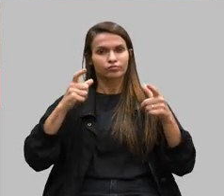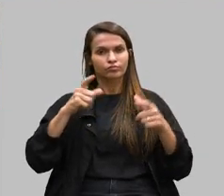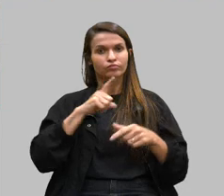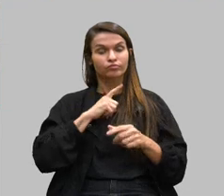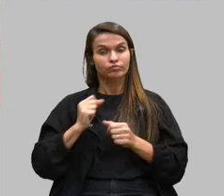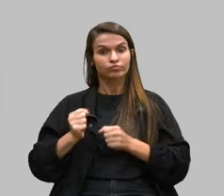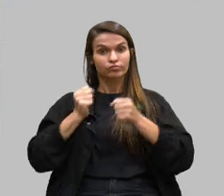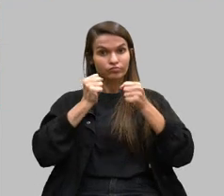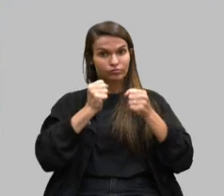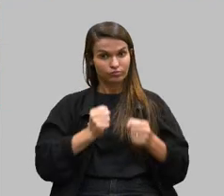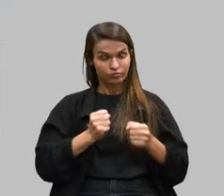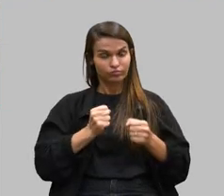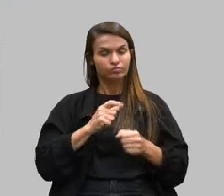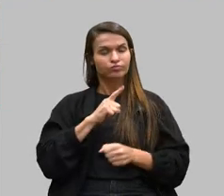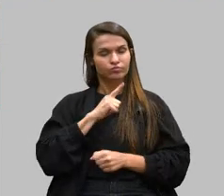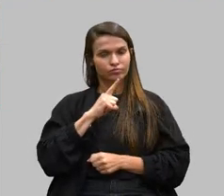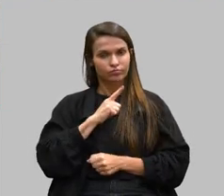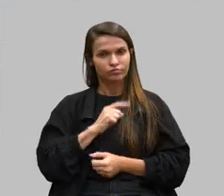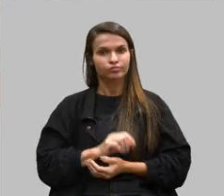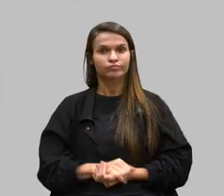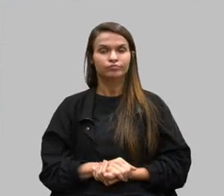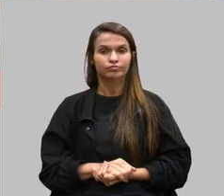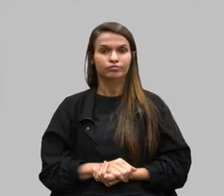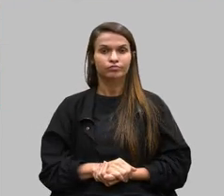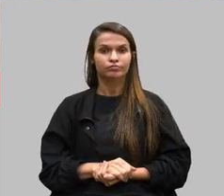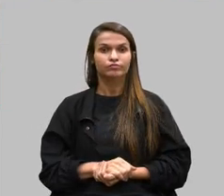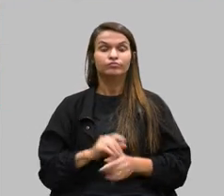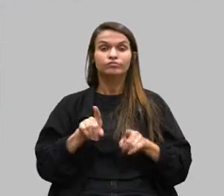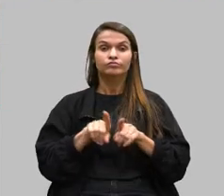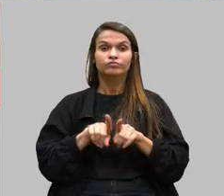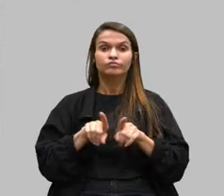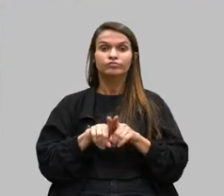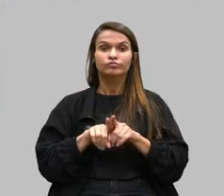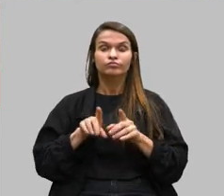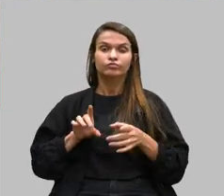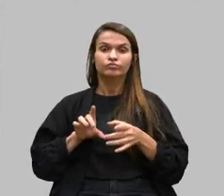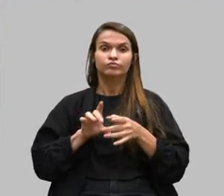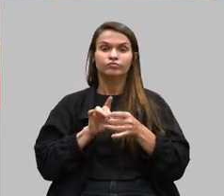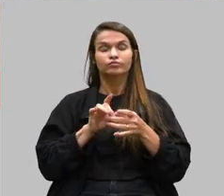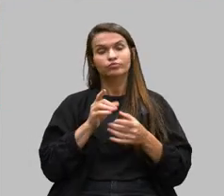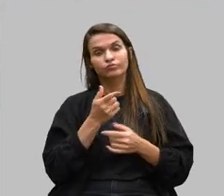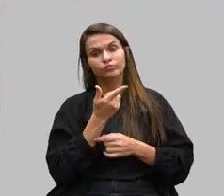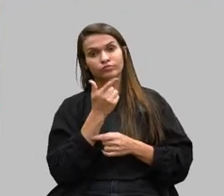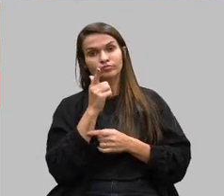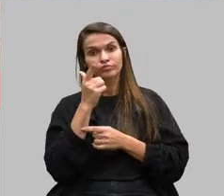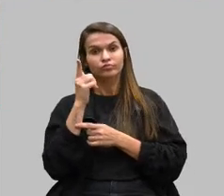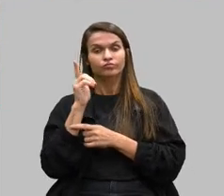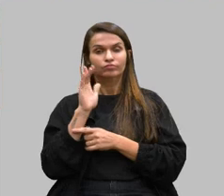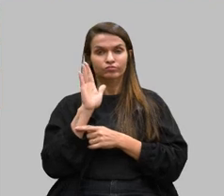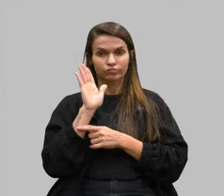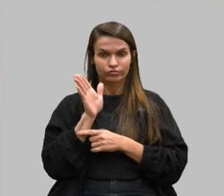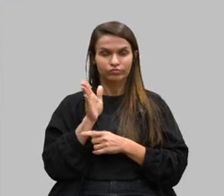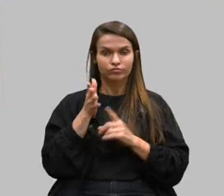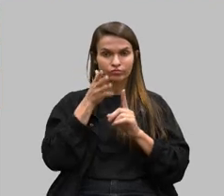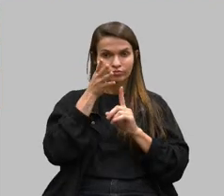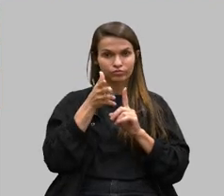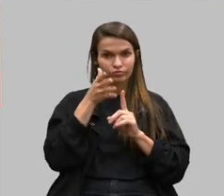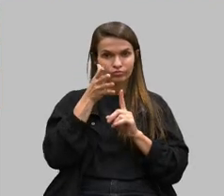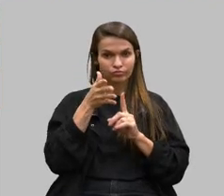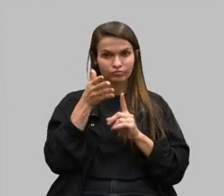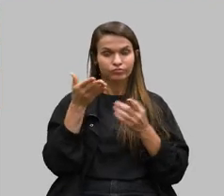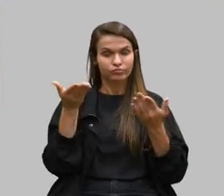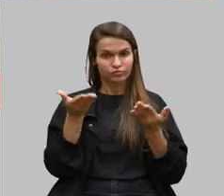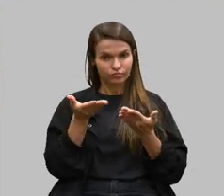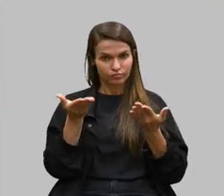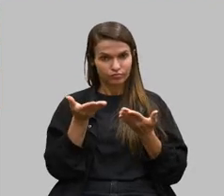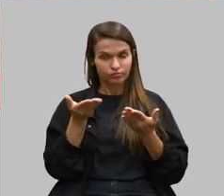potencial enorme e fazendo couro a aos nossos outros né que falaram aqui nesse momento hoje é